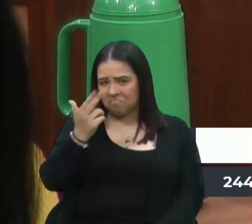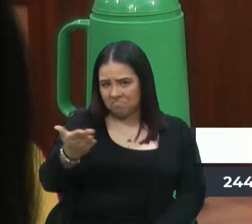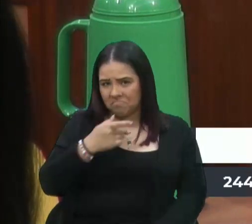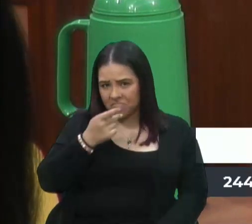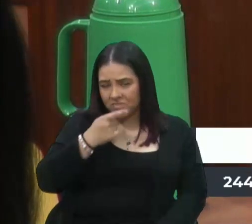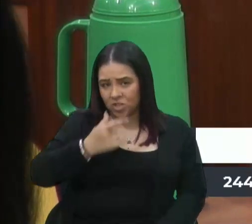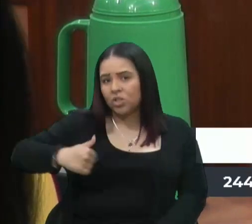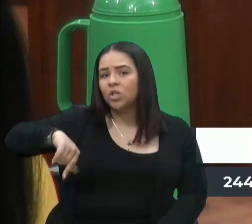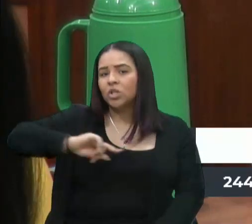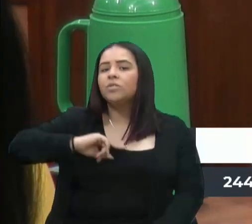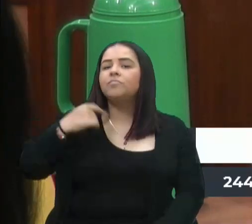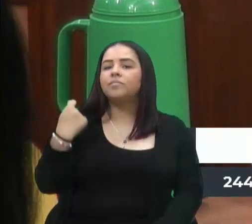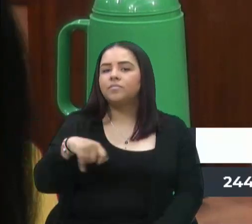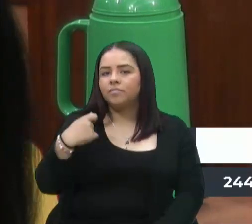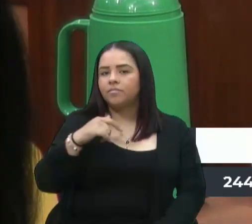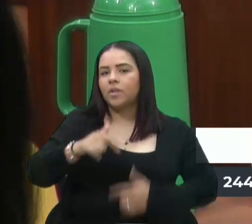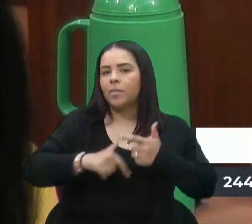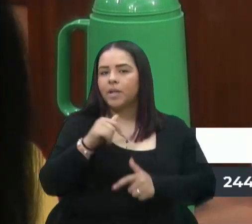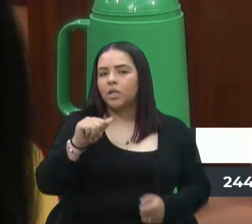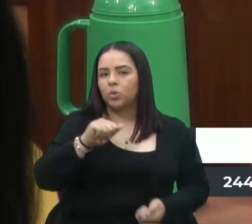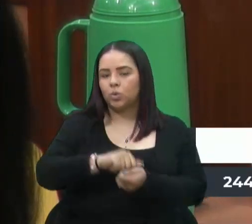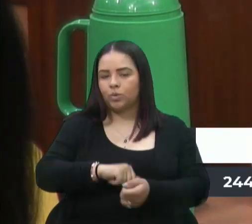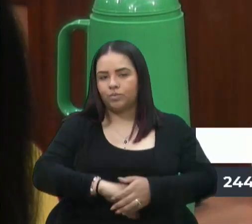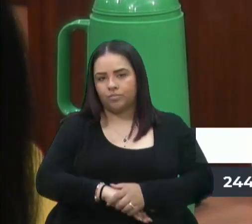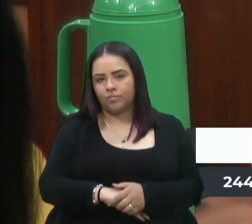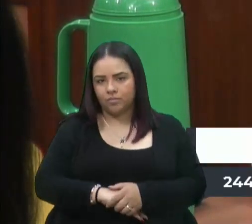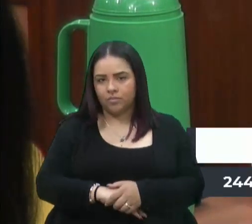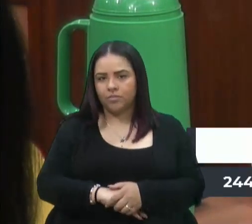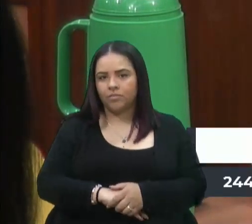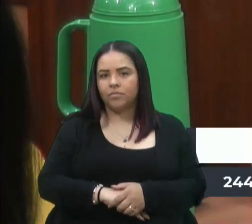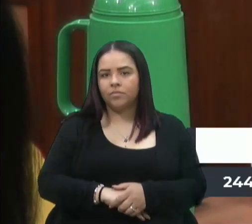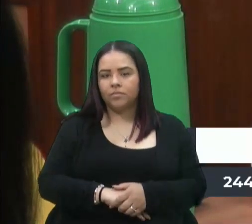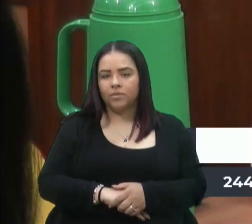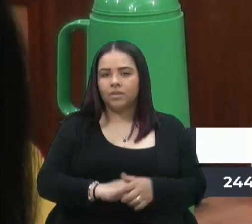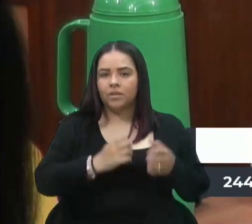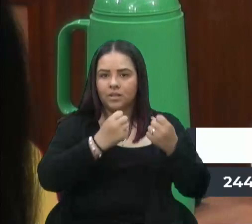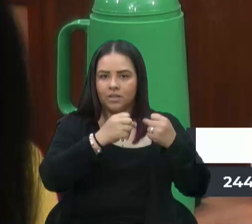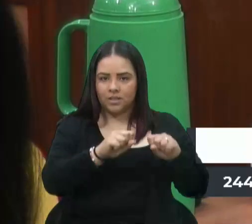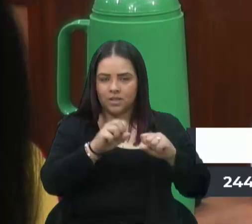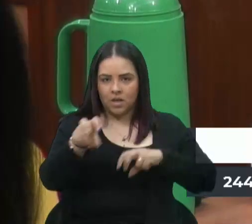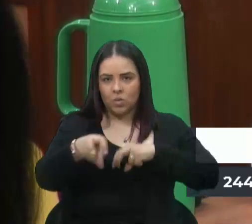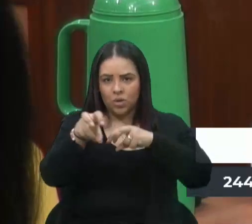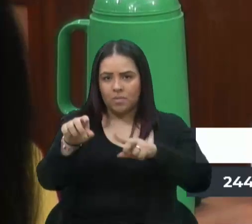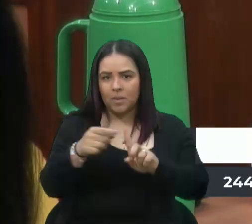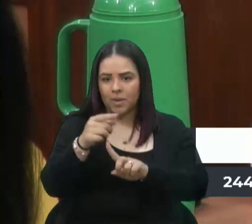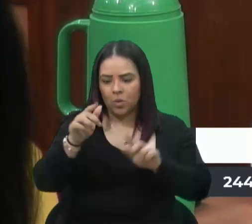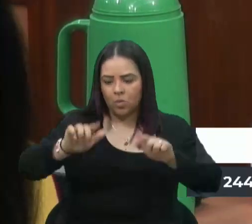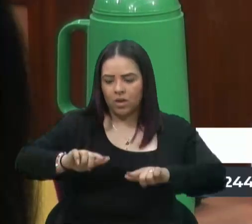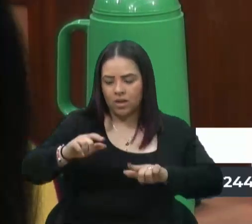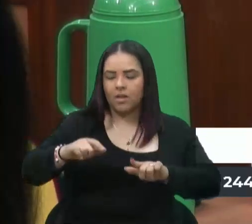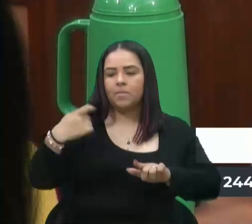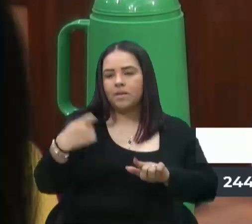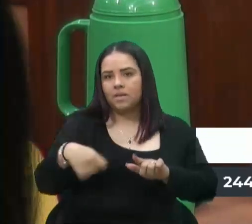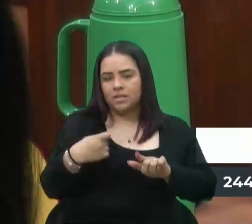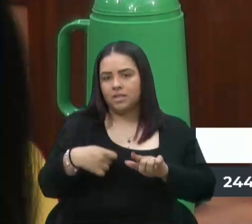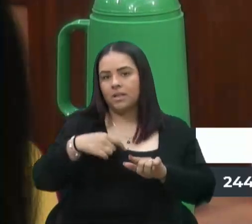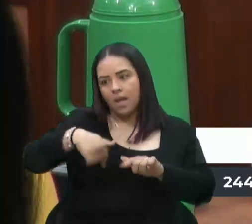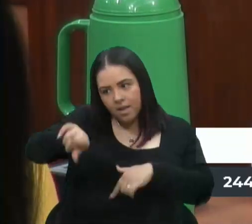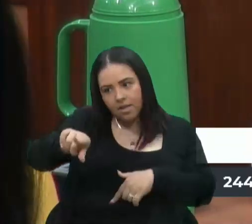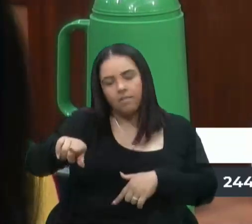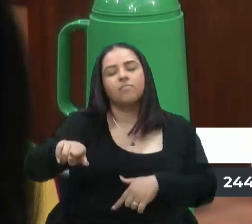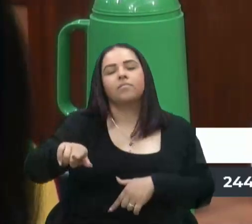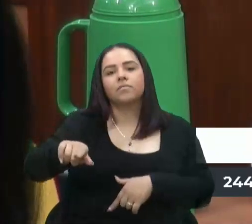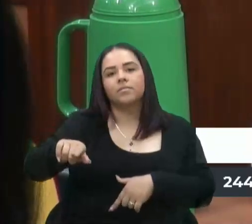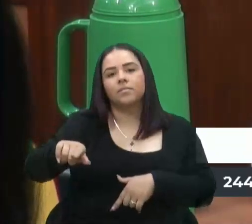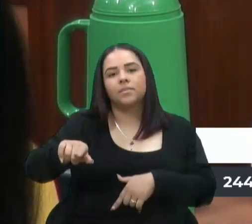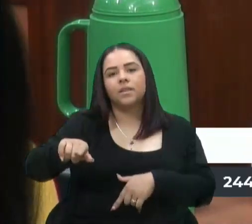nós precisamos trabalhar em conjunto. Secretaria da Agricultura é o primeiro lugar que o agricultor tem que ir. E